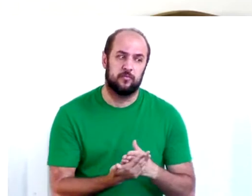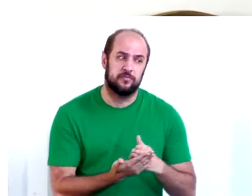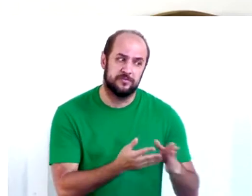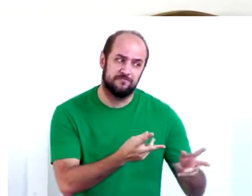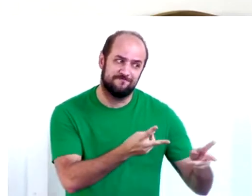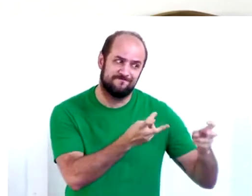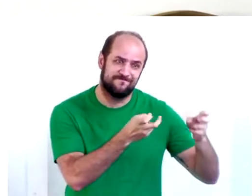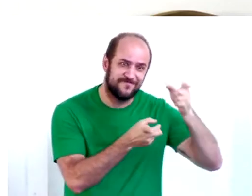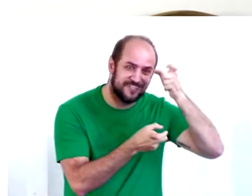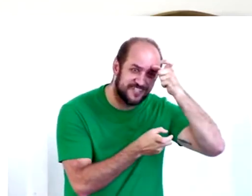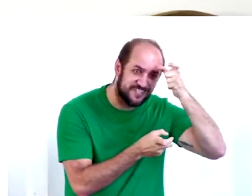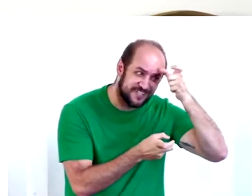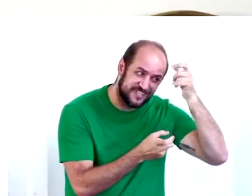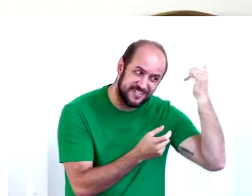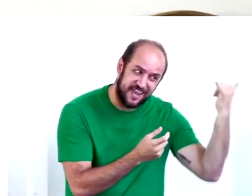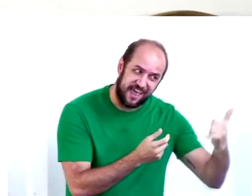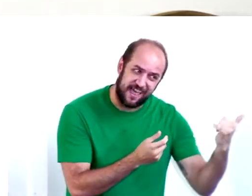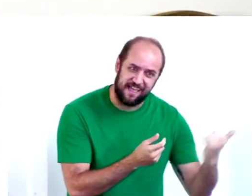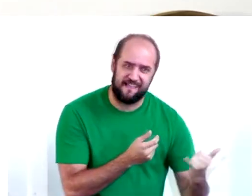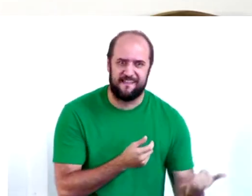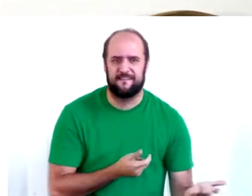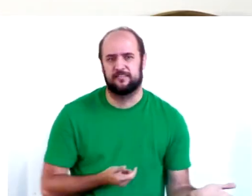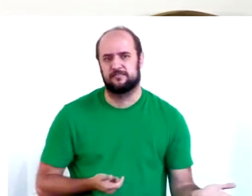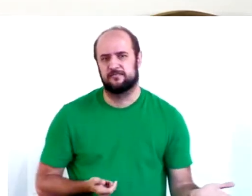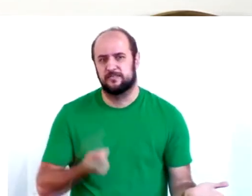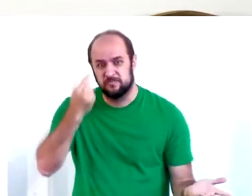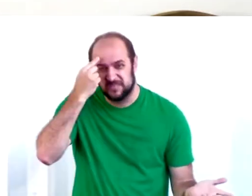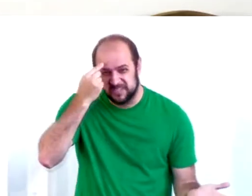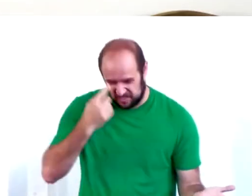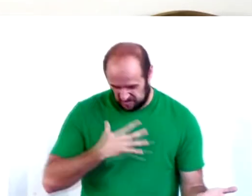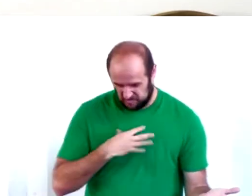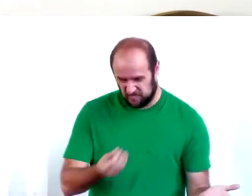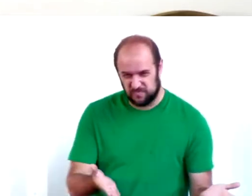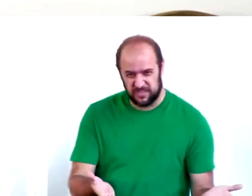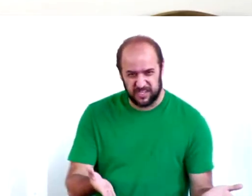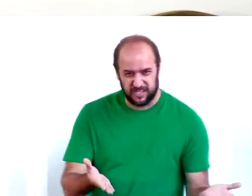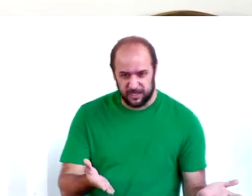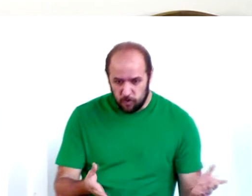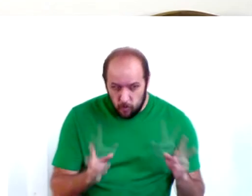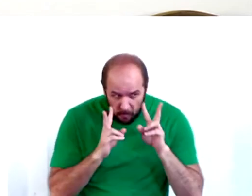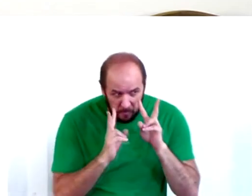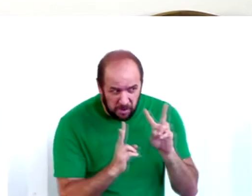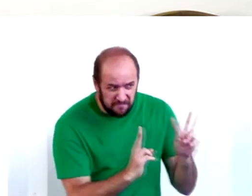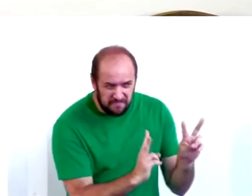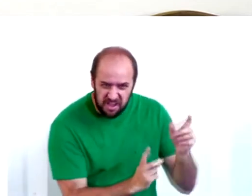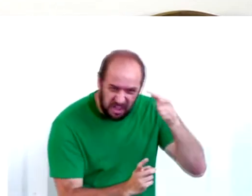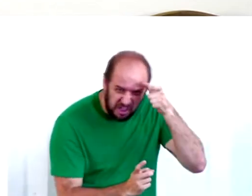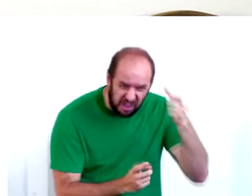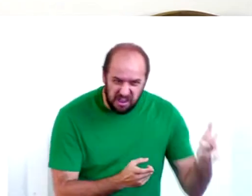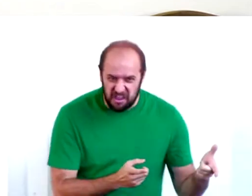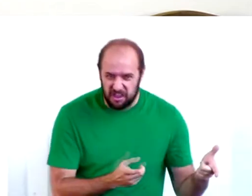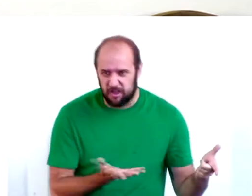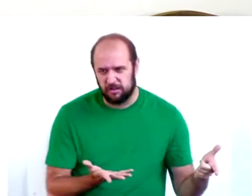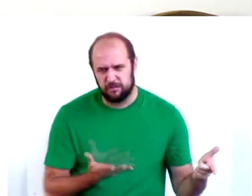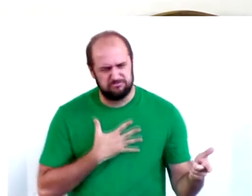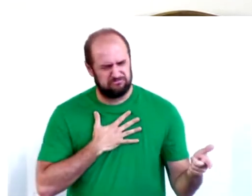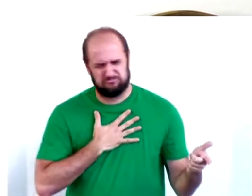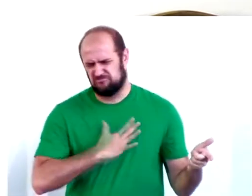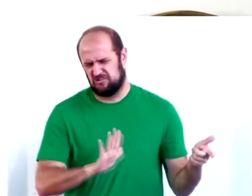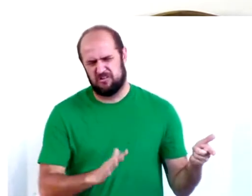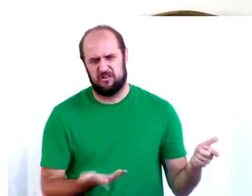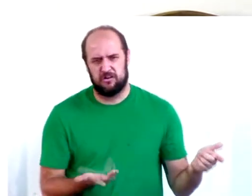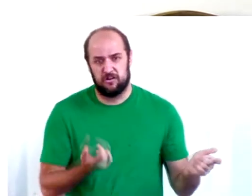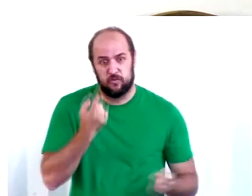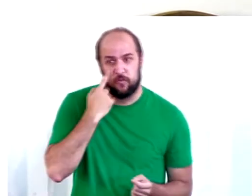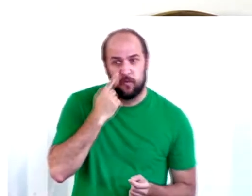Satanás. Você não vai ficar feliz de saber que um filho seu está ouvindo a mensagem de Satanás. Você não vai ficar em paz de saber que o seu